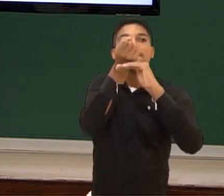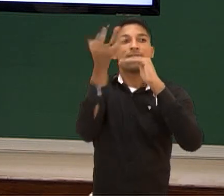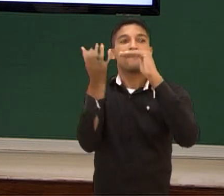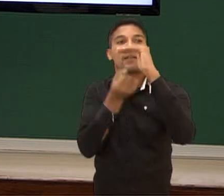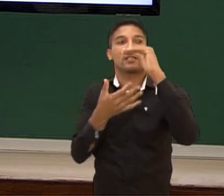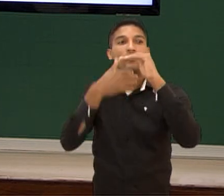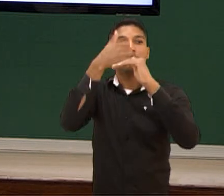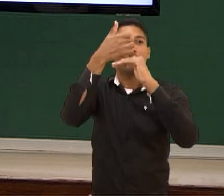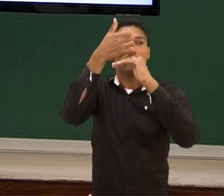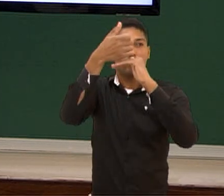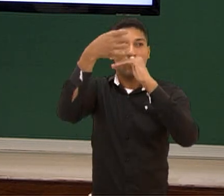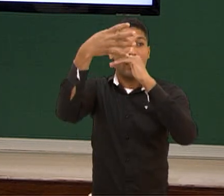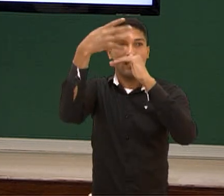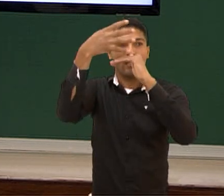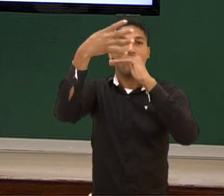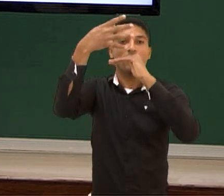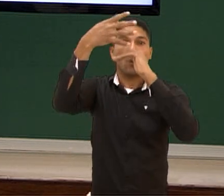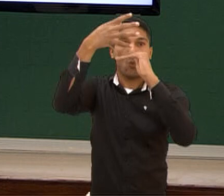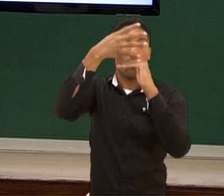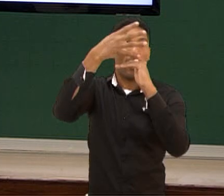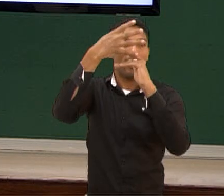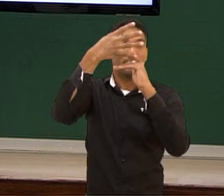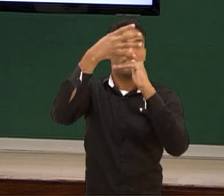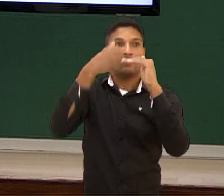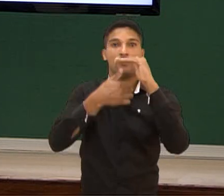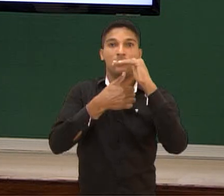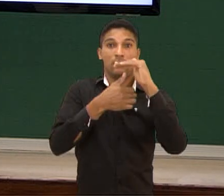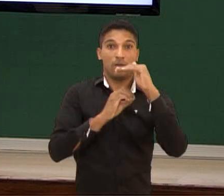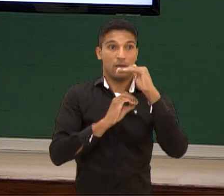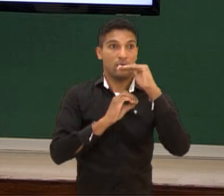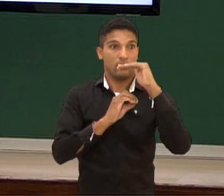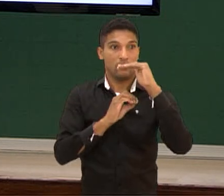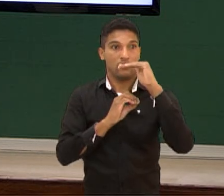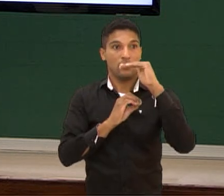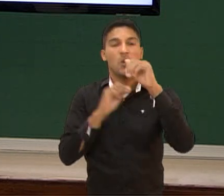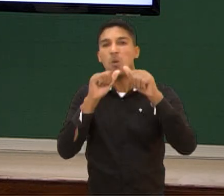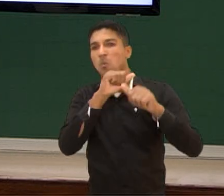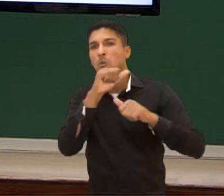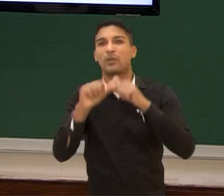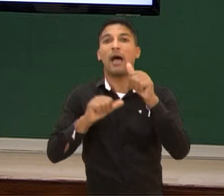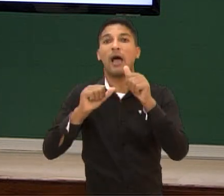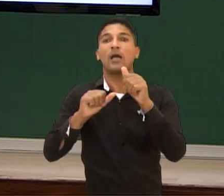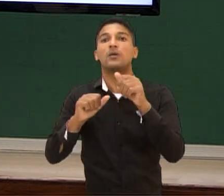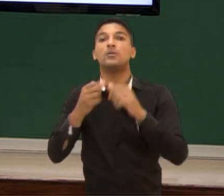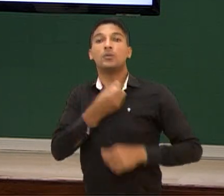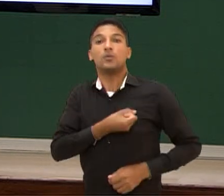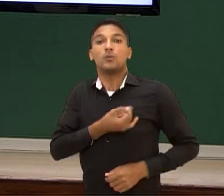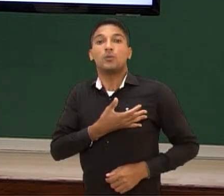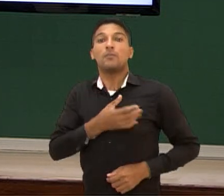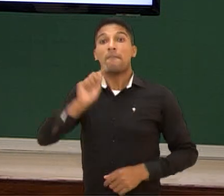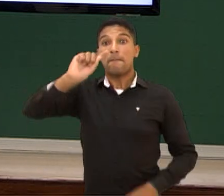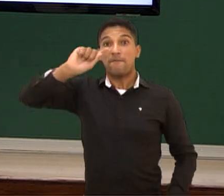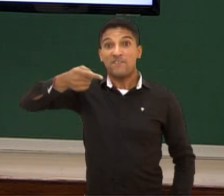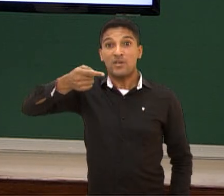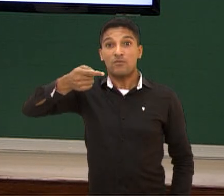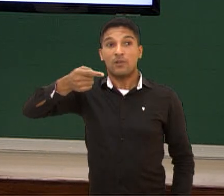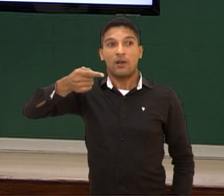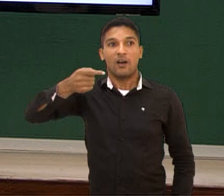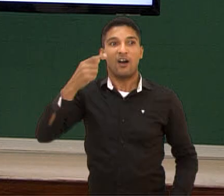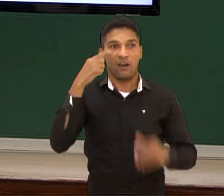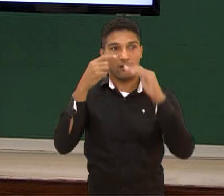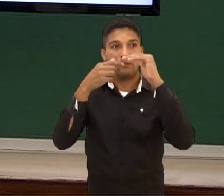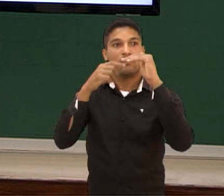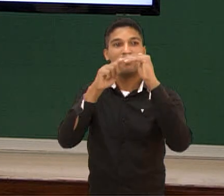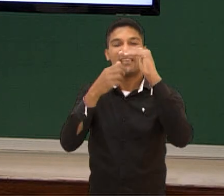aprenderem e que talvez vocês já tenham visto, não é? Eu tenho o quê? O 10, ele tem um zero, certo? Percebam que ele tem